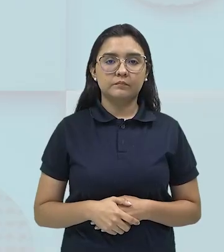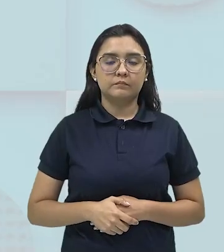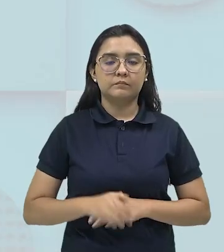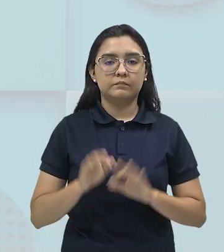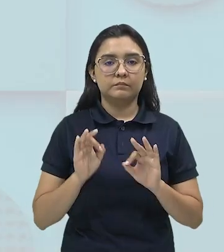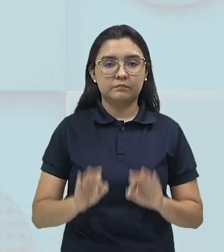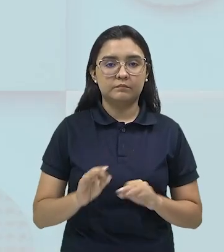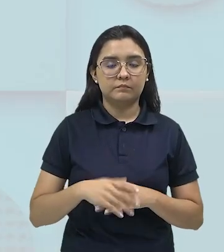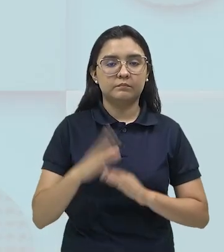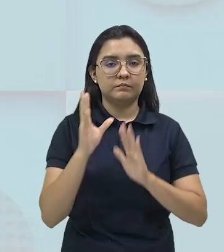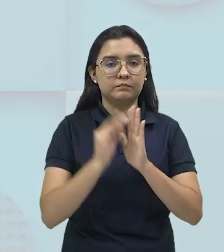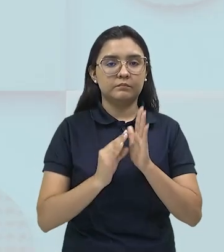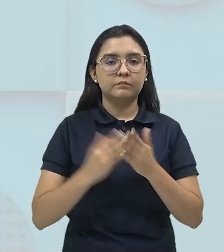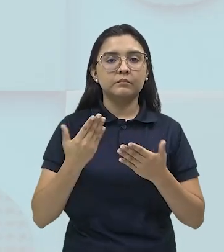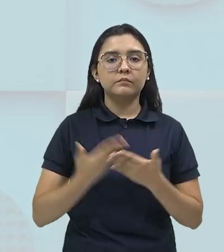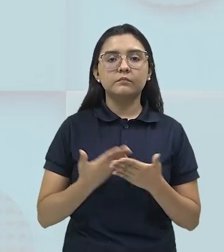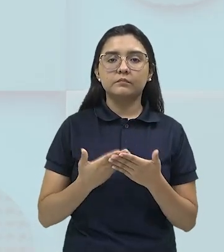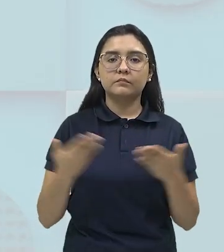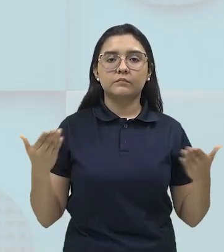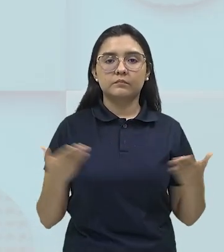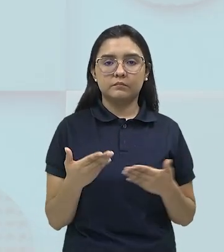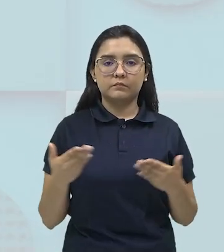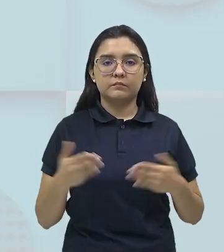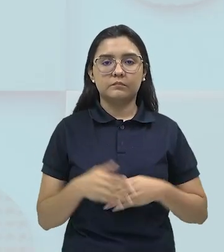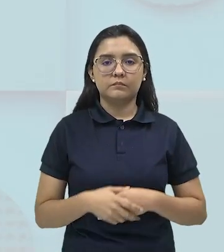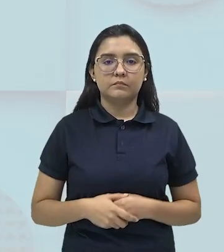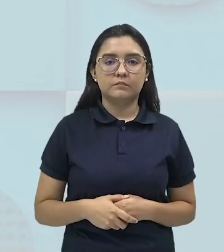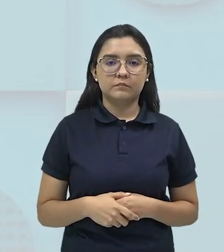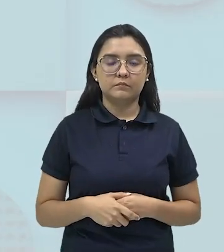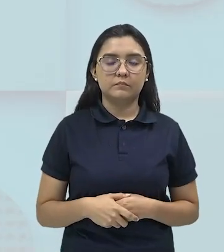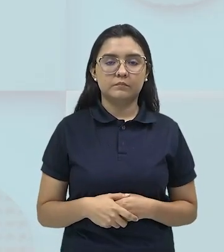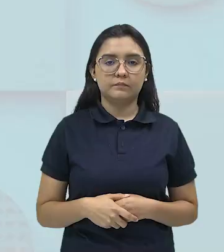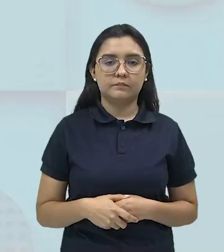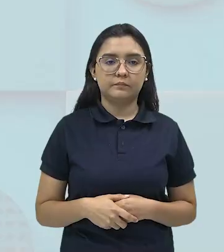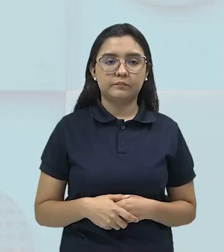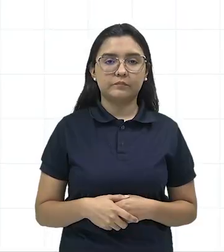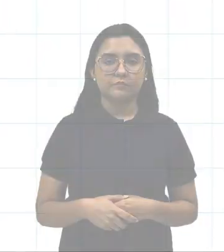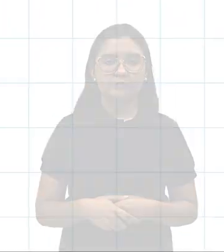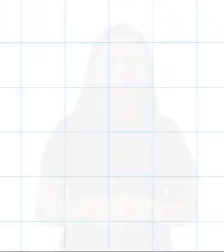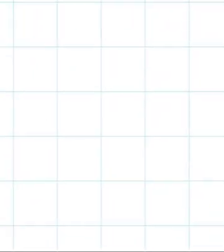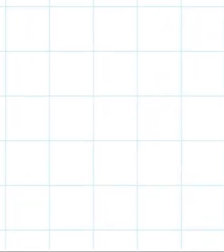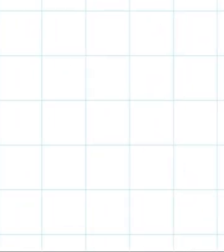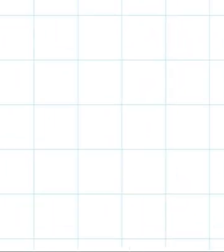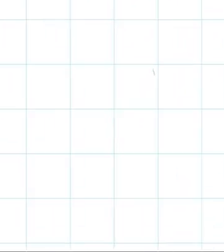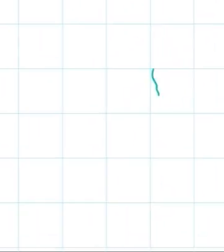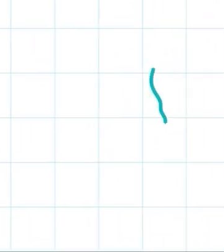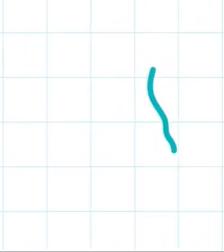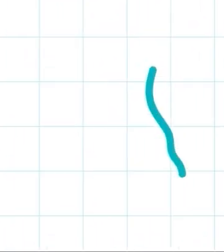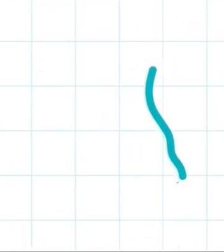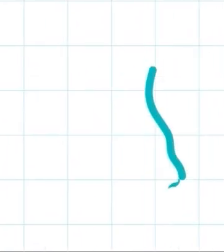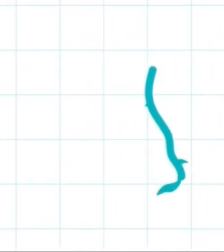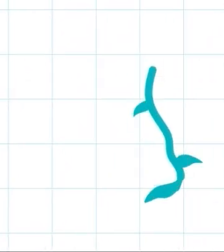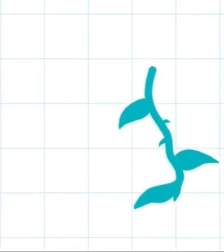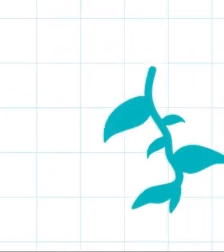Muito bem, então esse é o assunto que nós iremos estudar na nossa aula de hoje. Seguimos para a nossa aula.